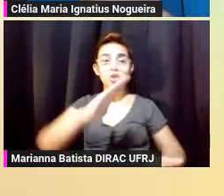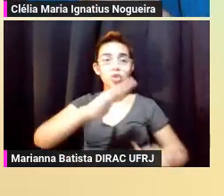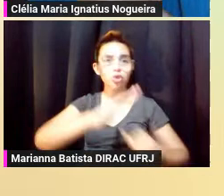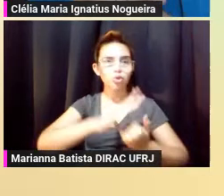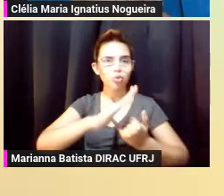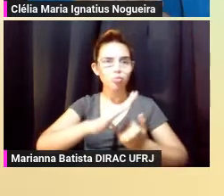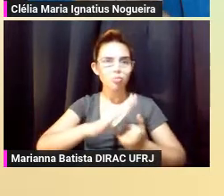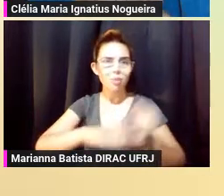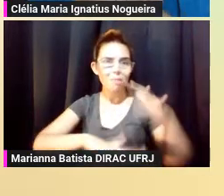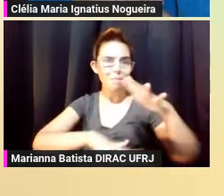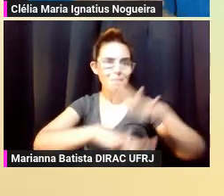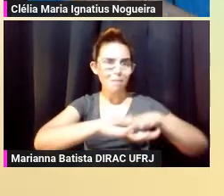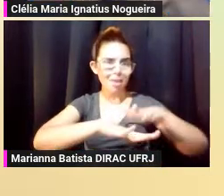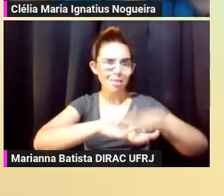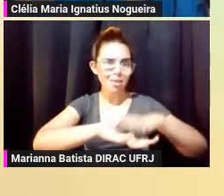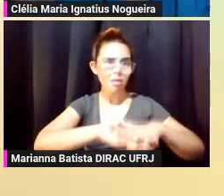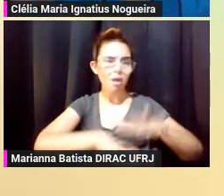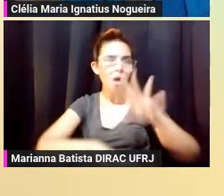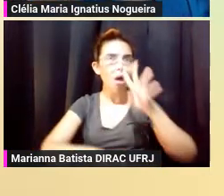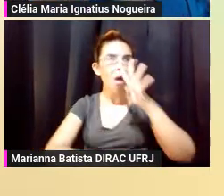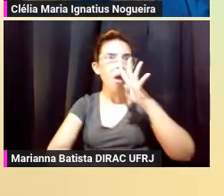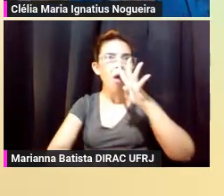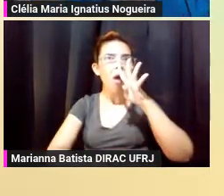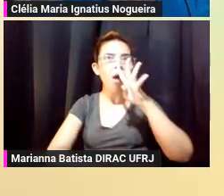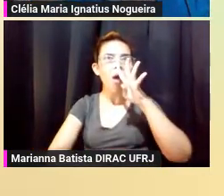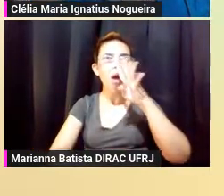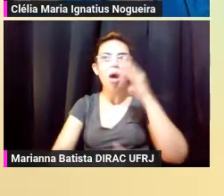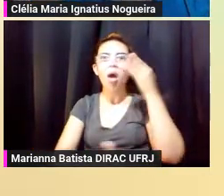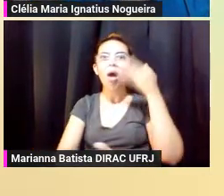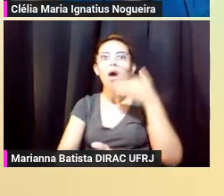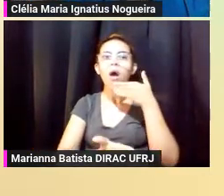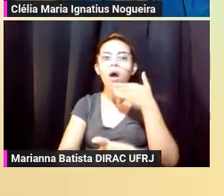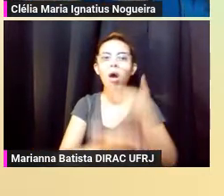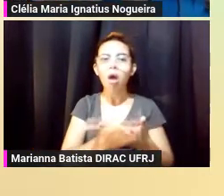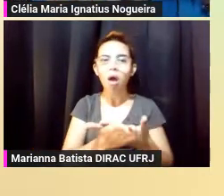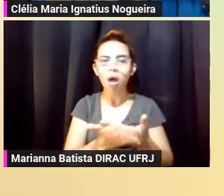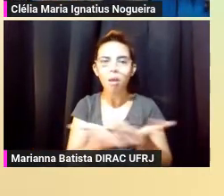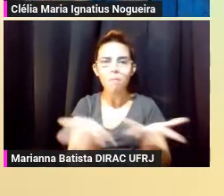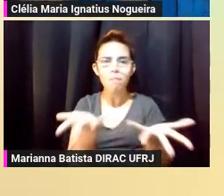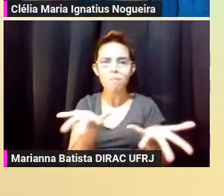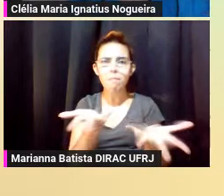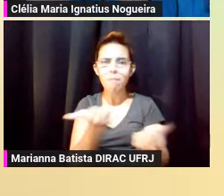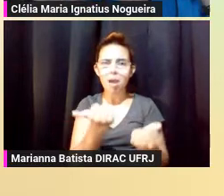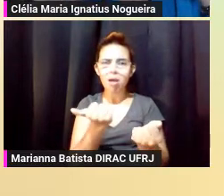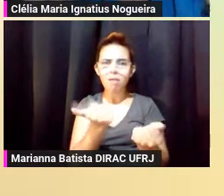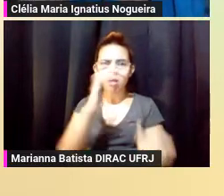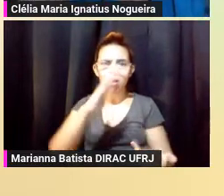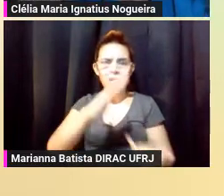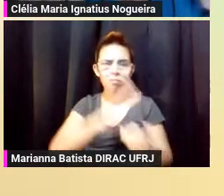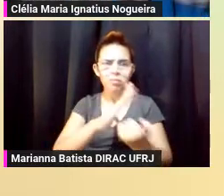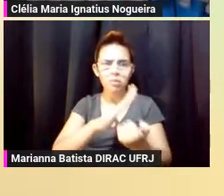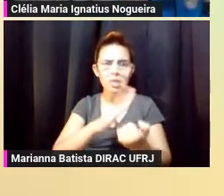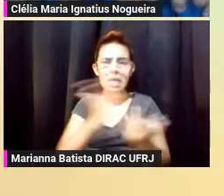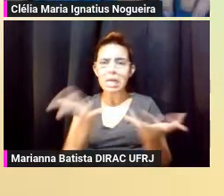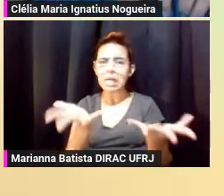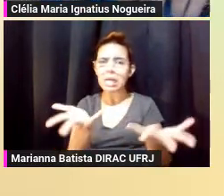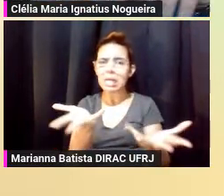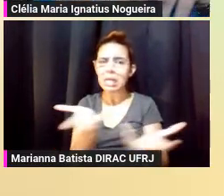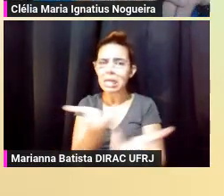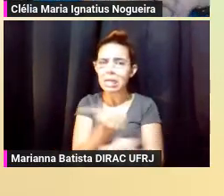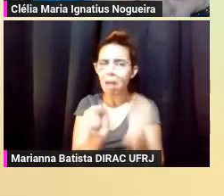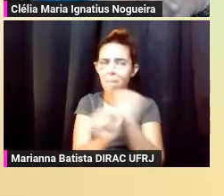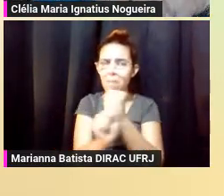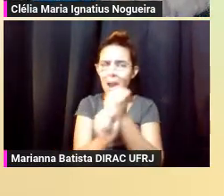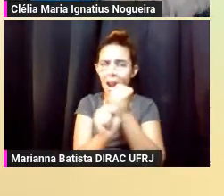vamos entrar, vamos conhecer isso aí. E tinha um cartazinho assim, que quem quisesse se inscrever, no dia